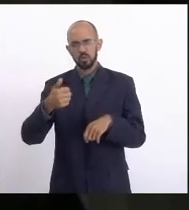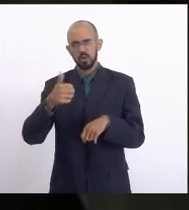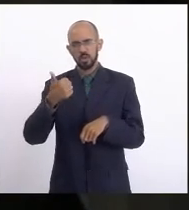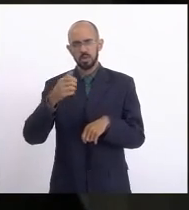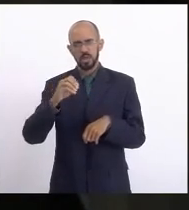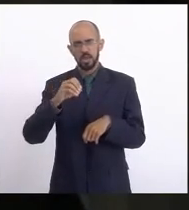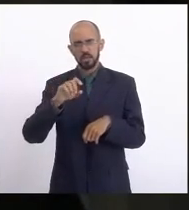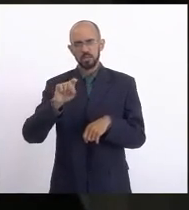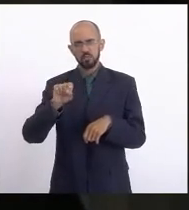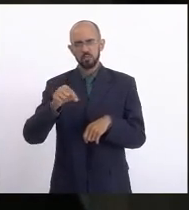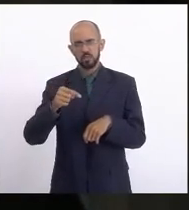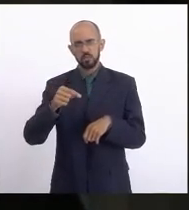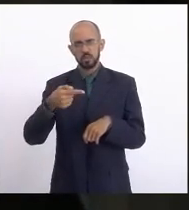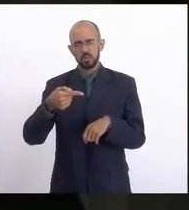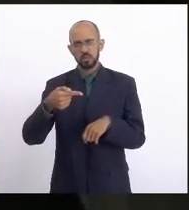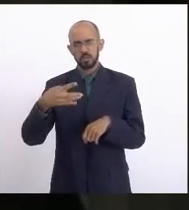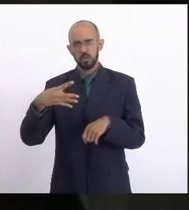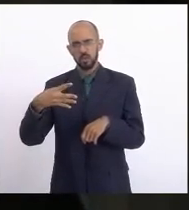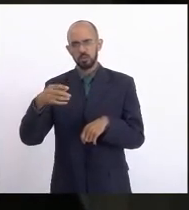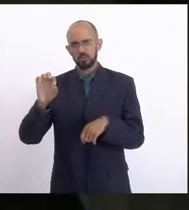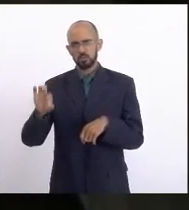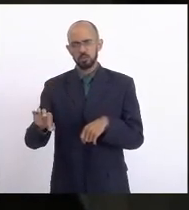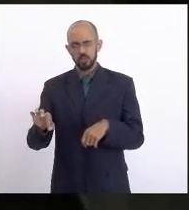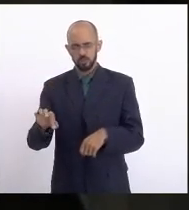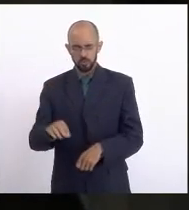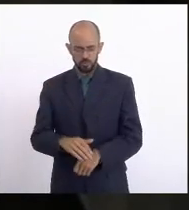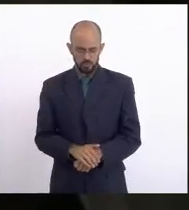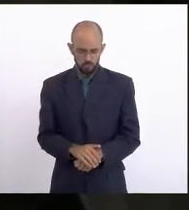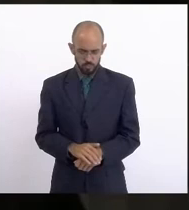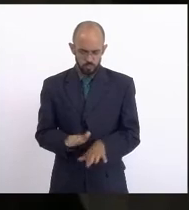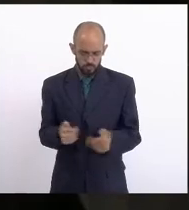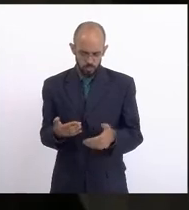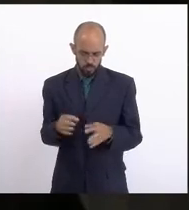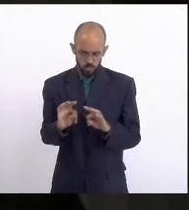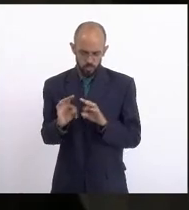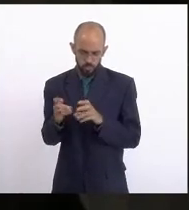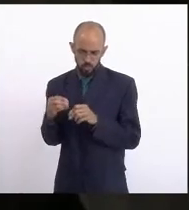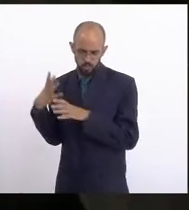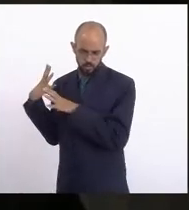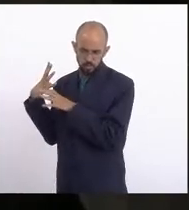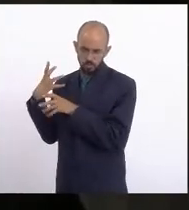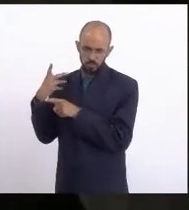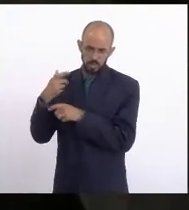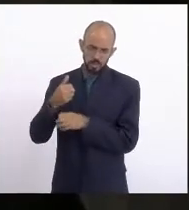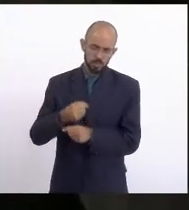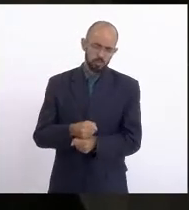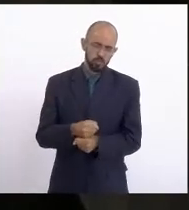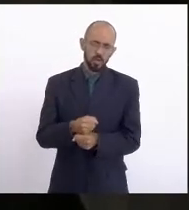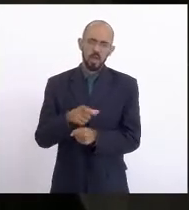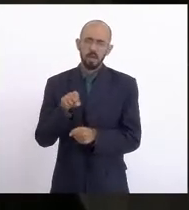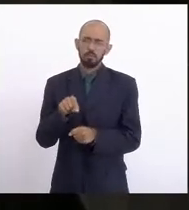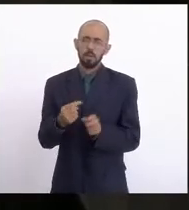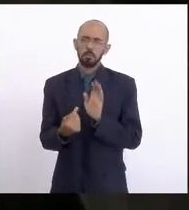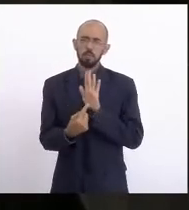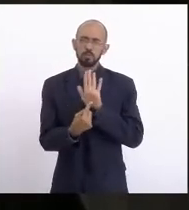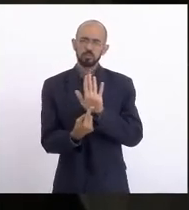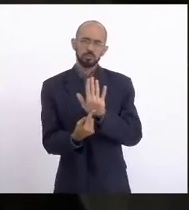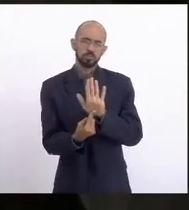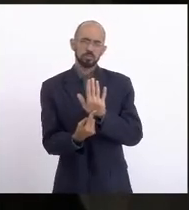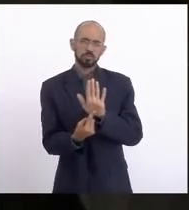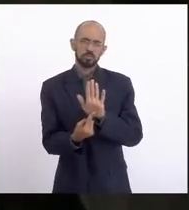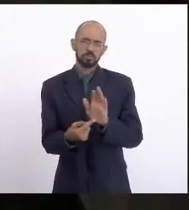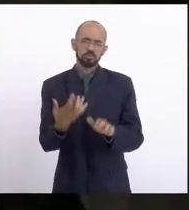10,74%. Fazendo esse apanhado, senhor presidente, para mostrar matérias de